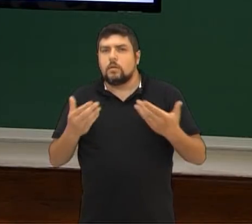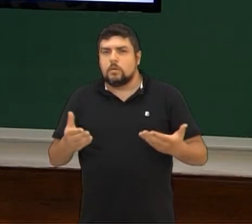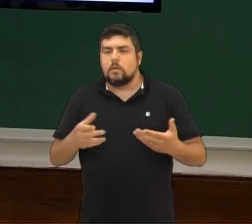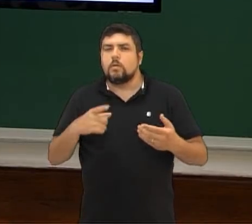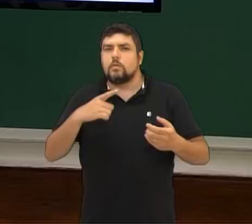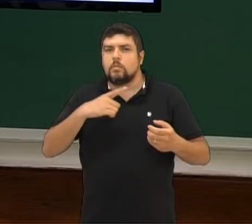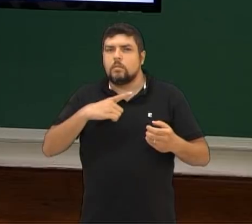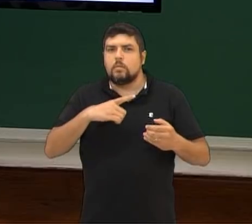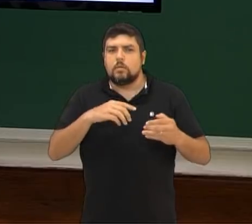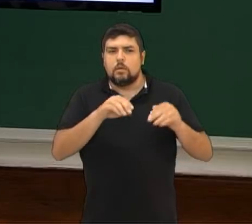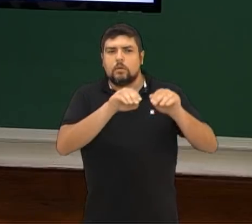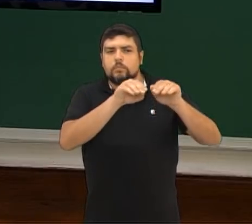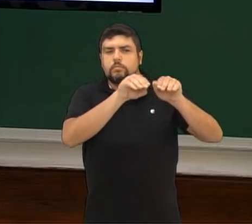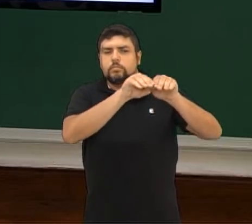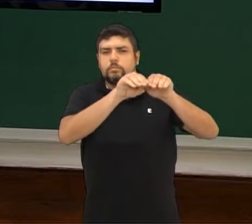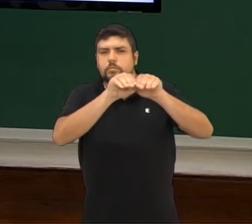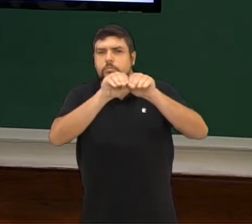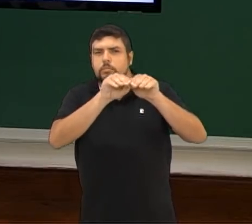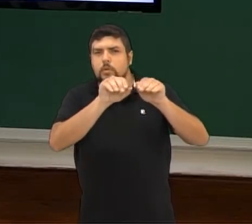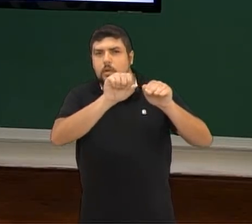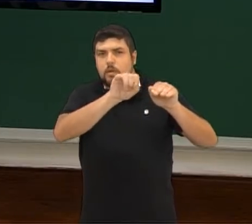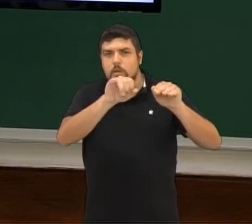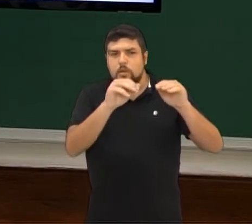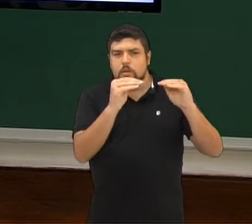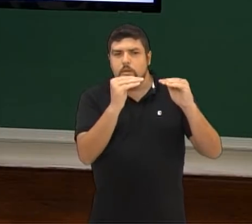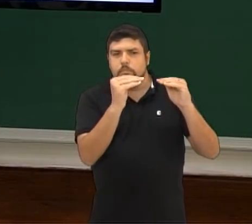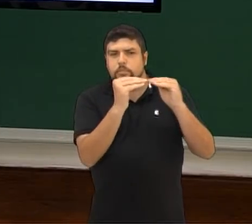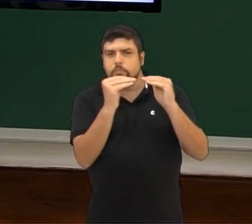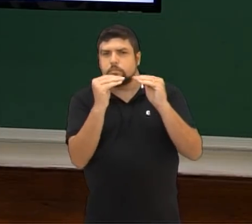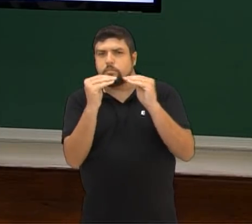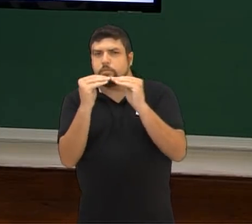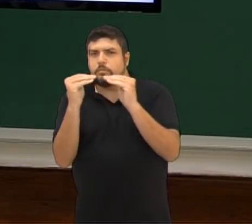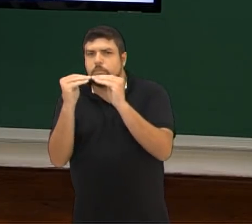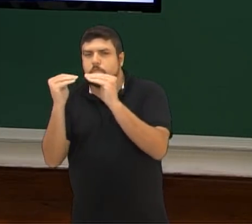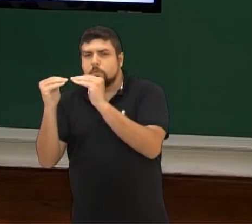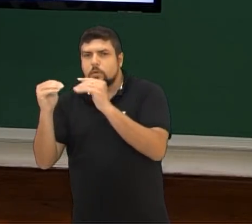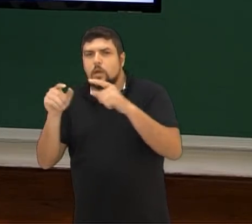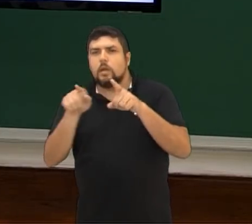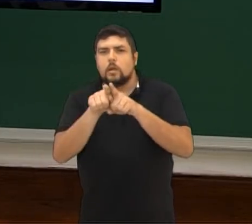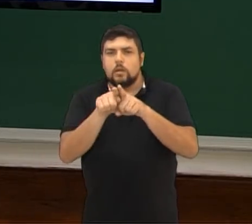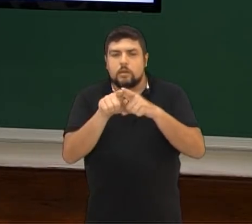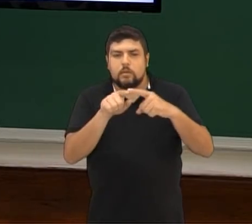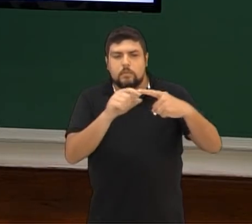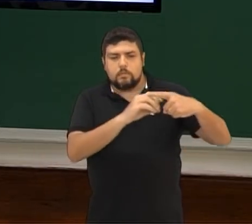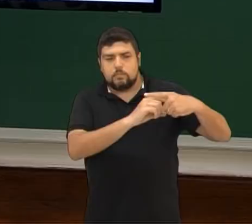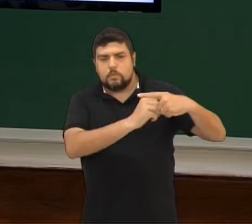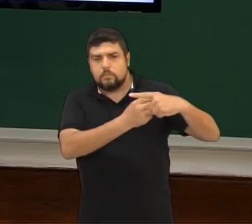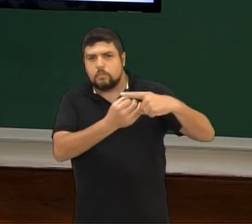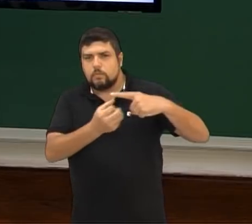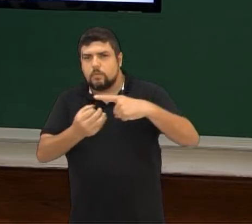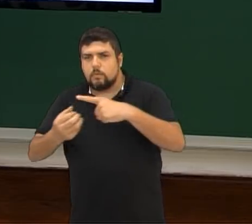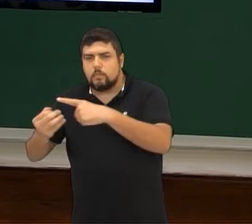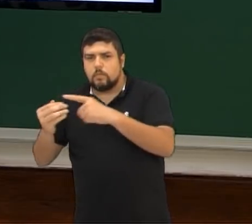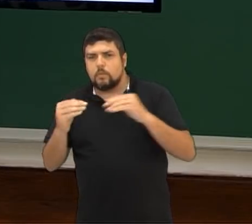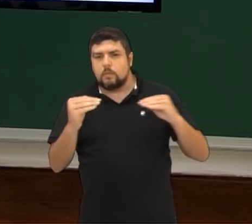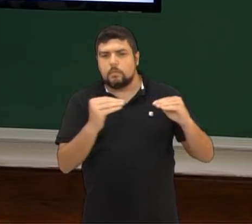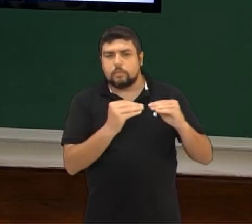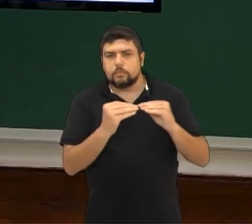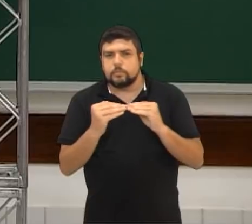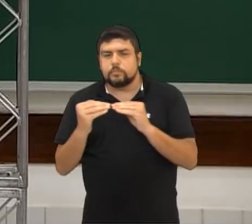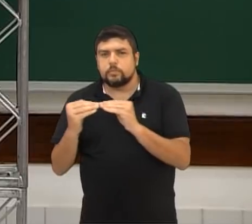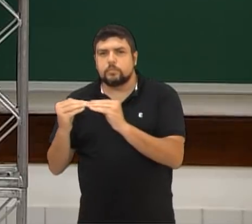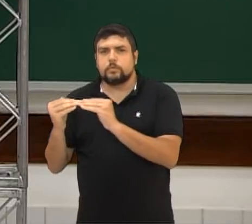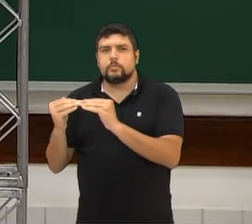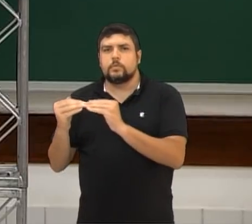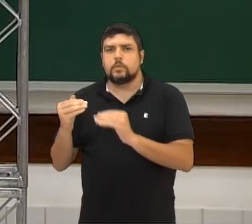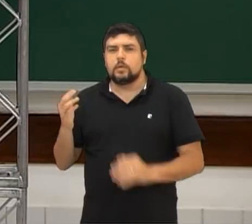da propriedade, essa equivalência, que ela não para por aqui, né? Ela continua, por isso essa propriedade